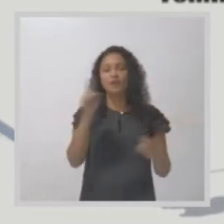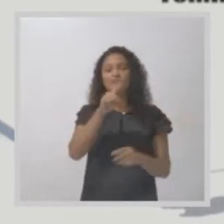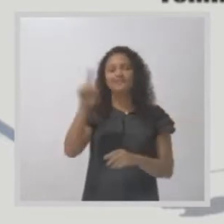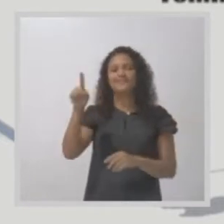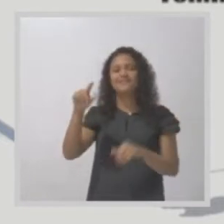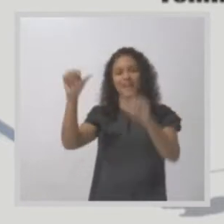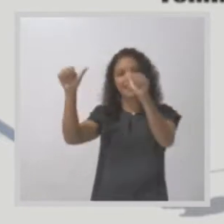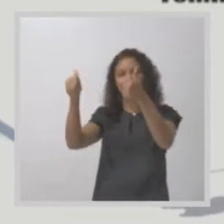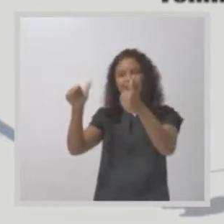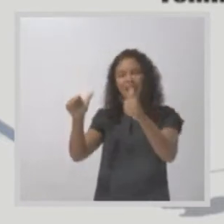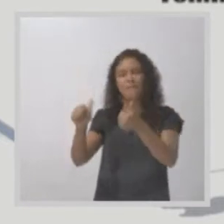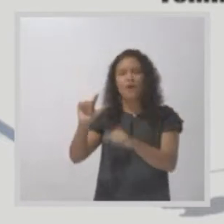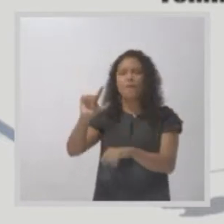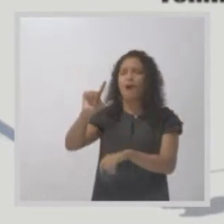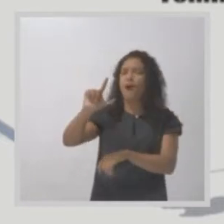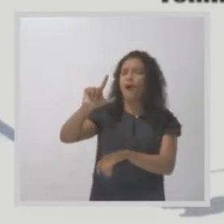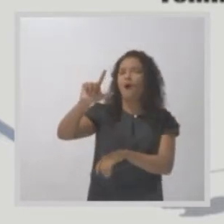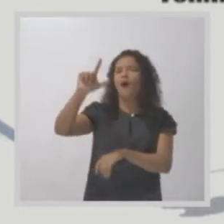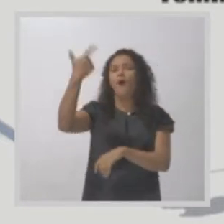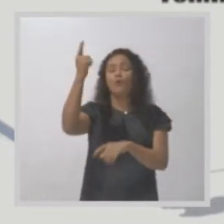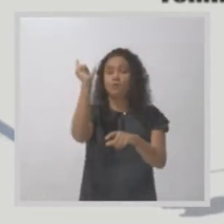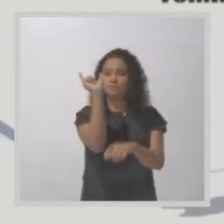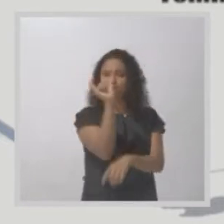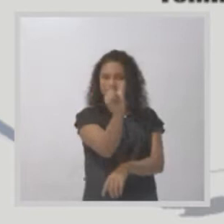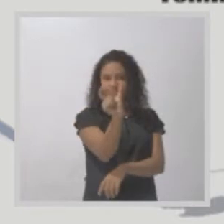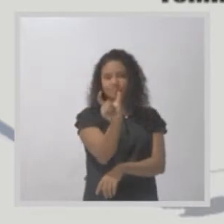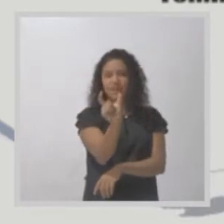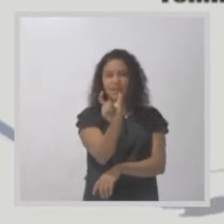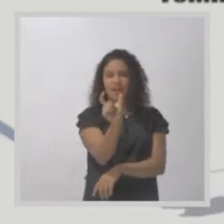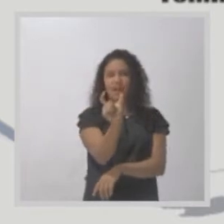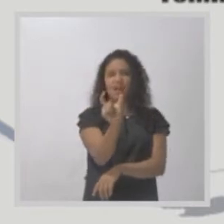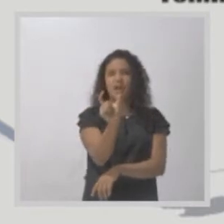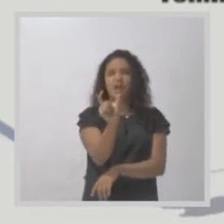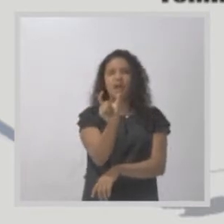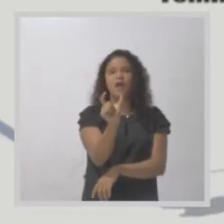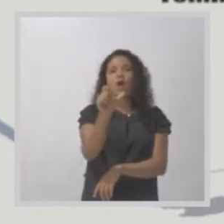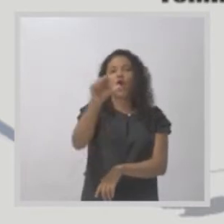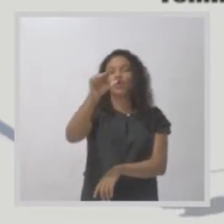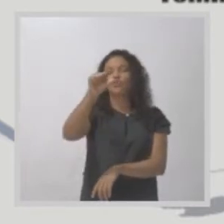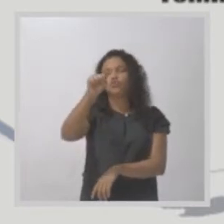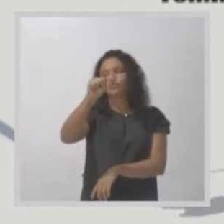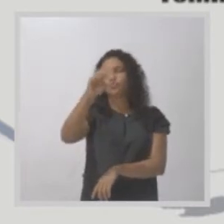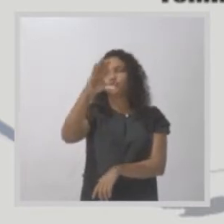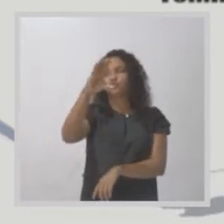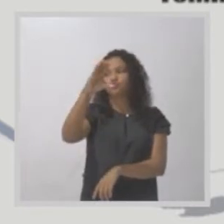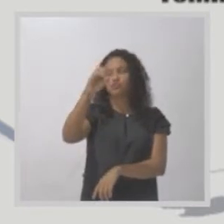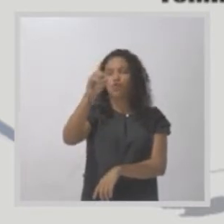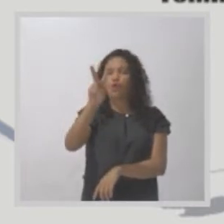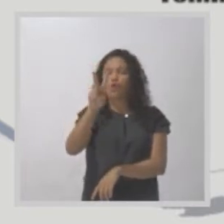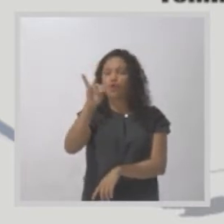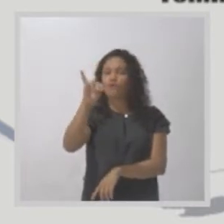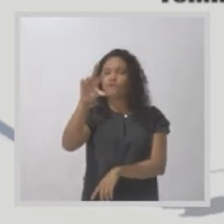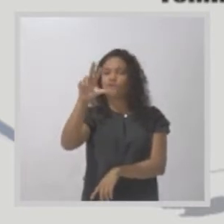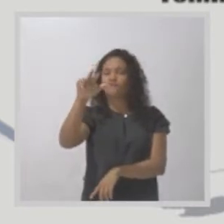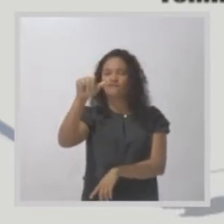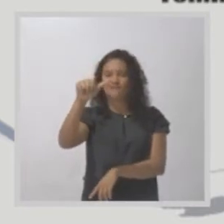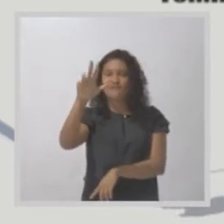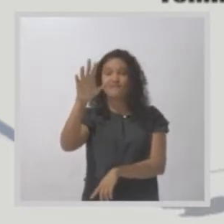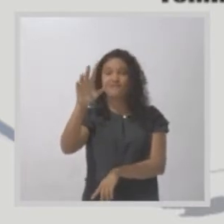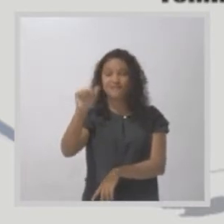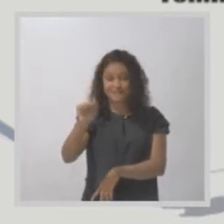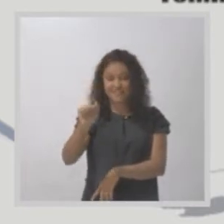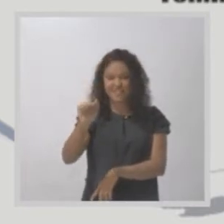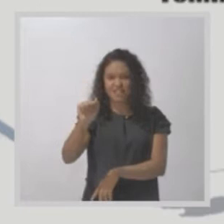imagem uma outra palavra aí, que é a palavra sovina. Está destacado aí, né, com a marca